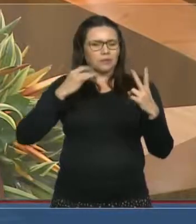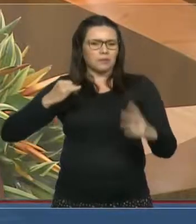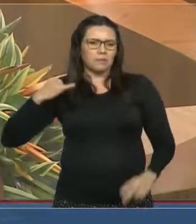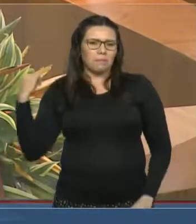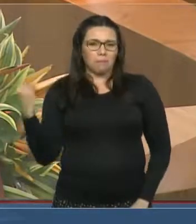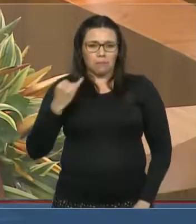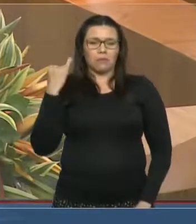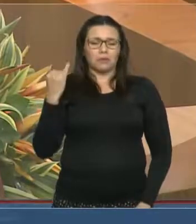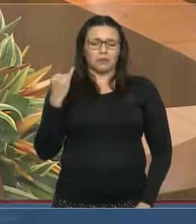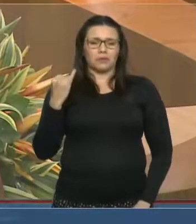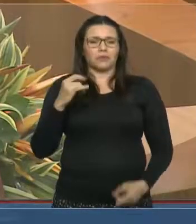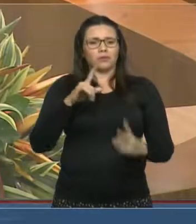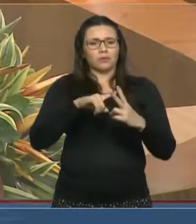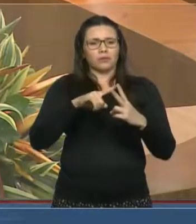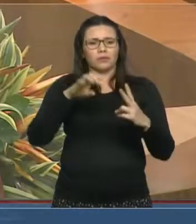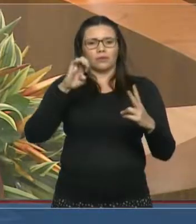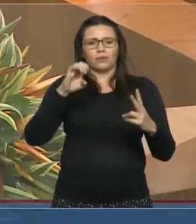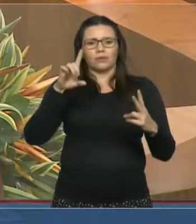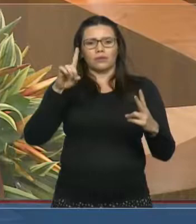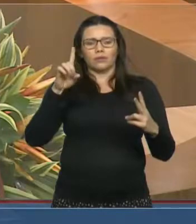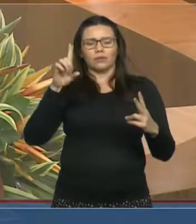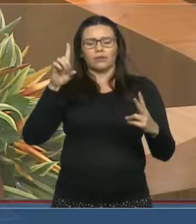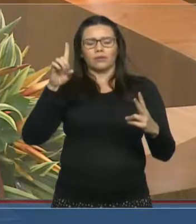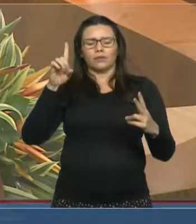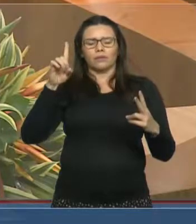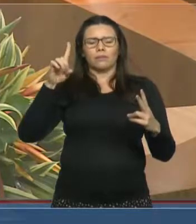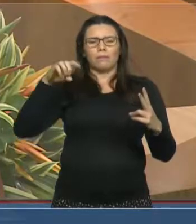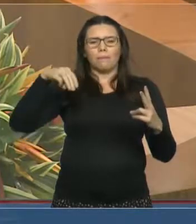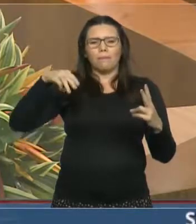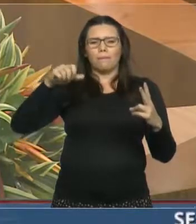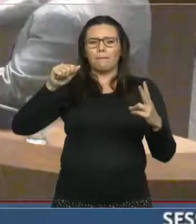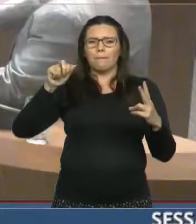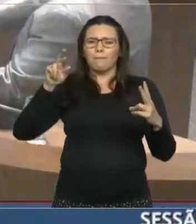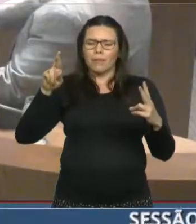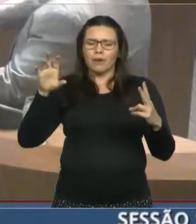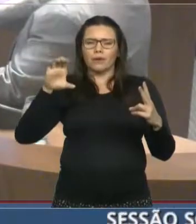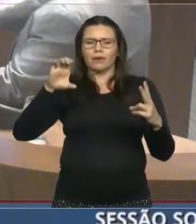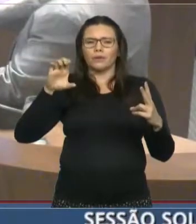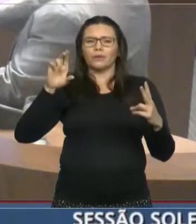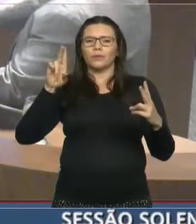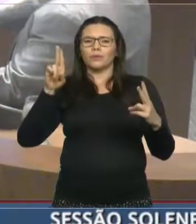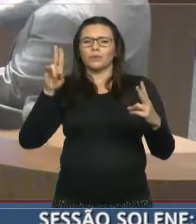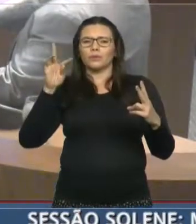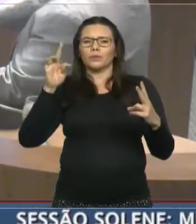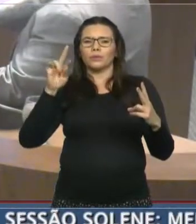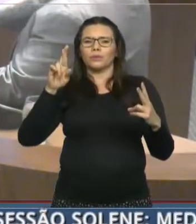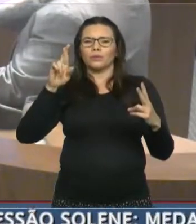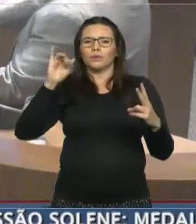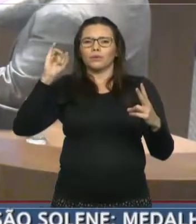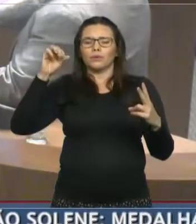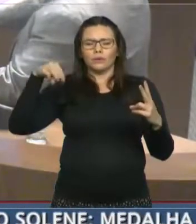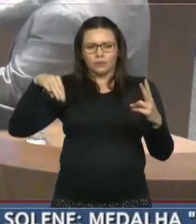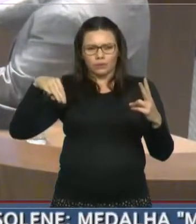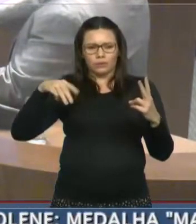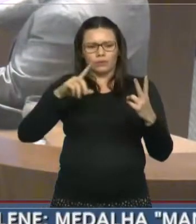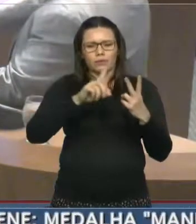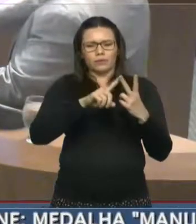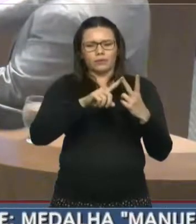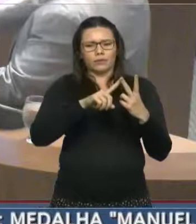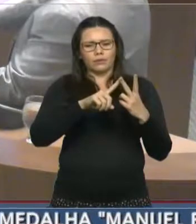Doutor Edmar Cutrim, submetido ao crivo da Assembleia Legislativa, e pelo meu querido